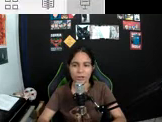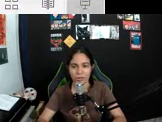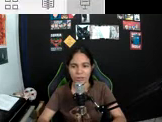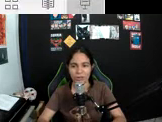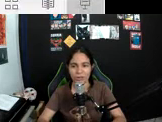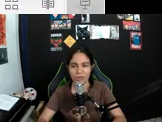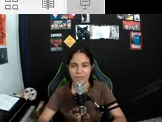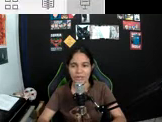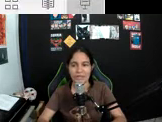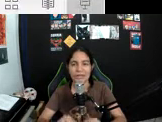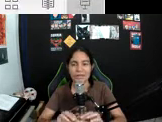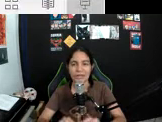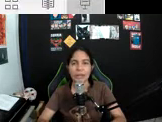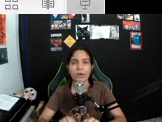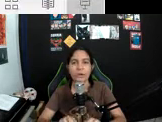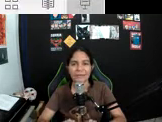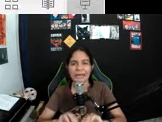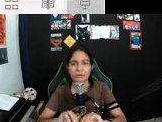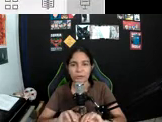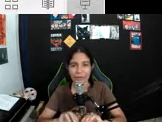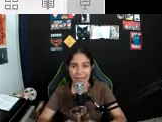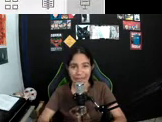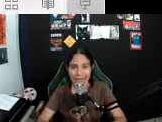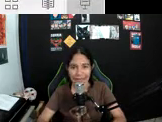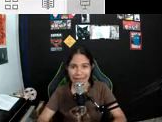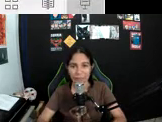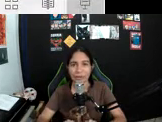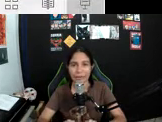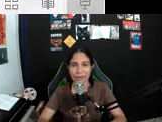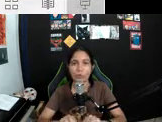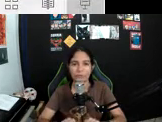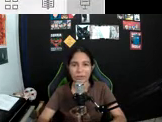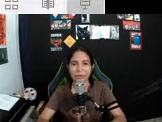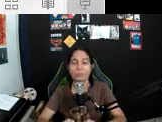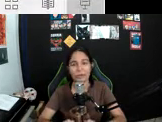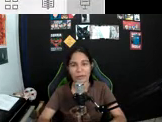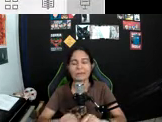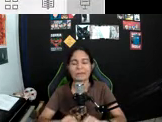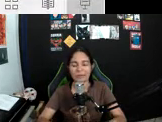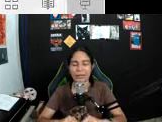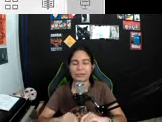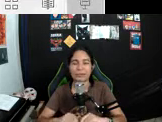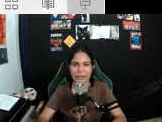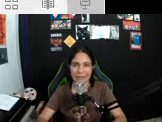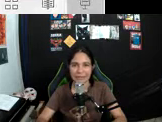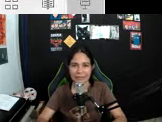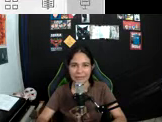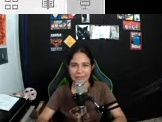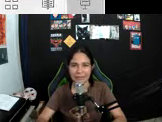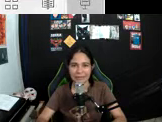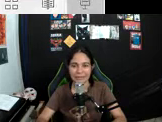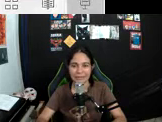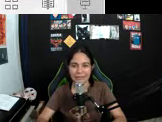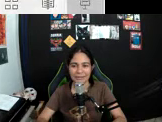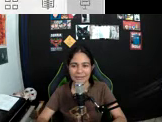com Covid. 100 convidados dele pegaram Covid por causa do casamento dele.